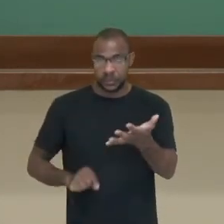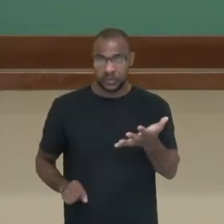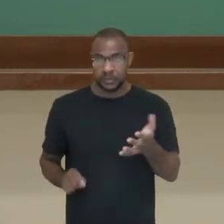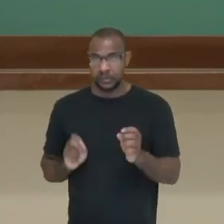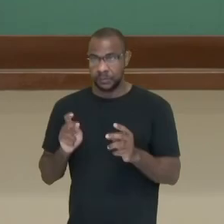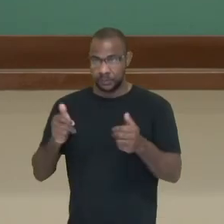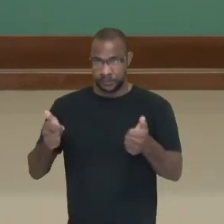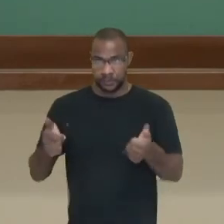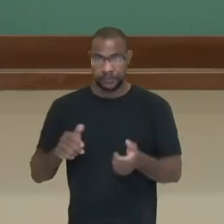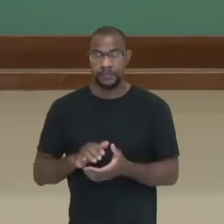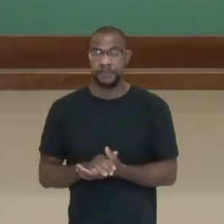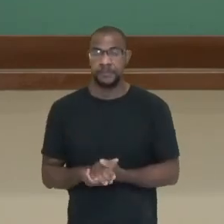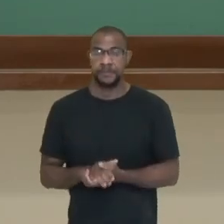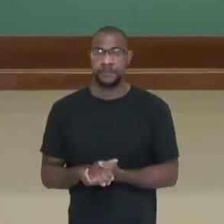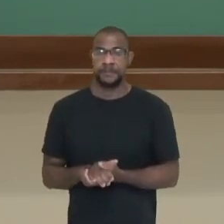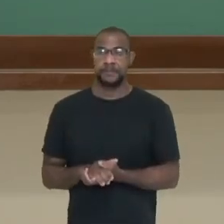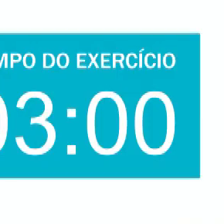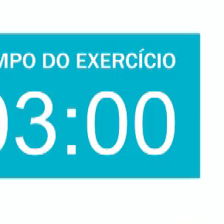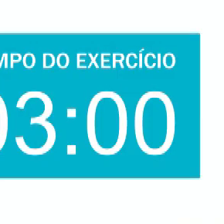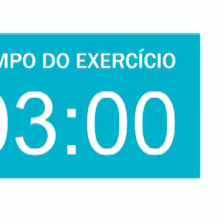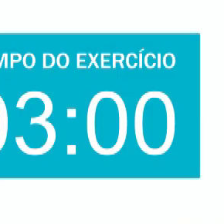solução do exercício.